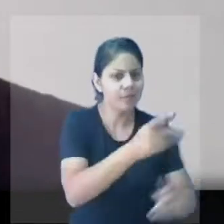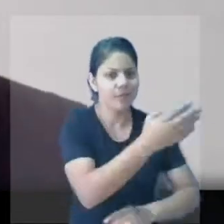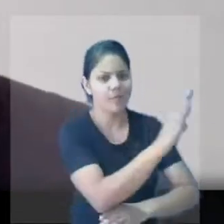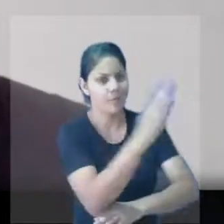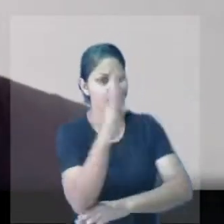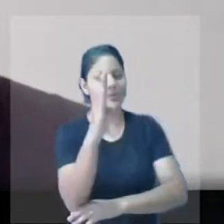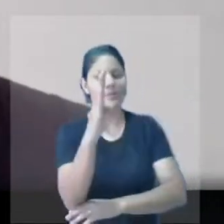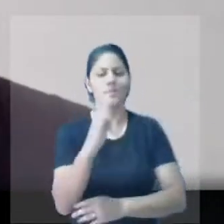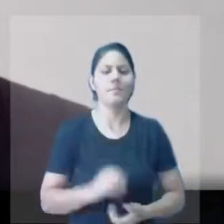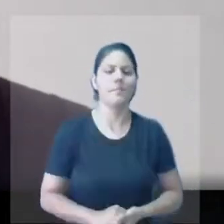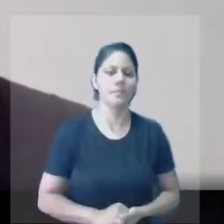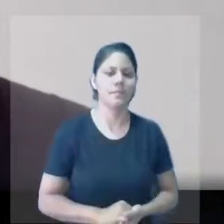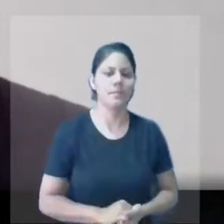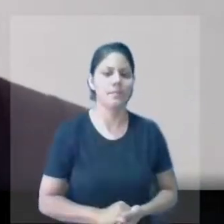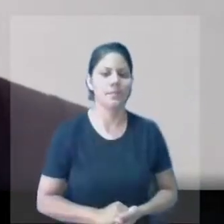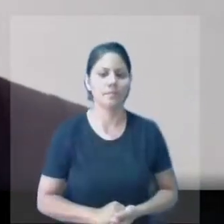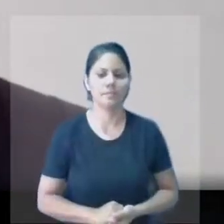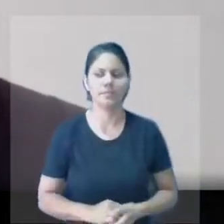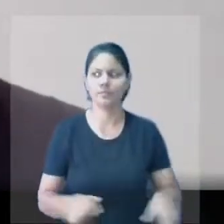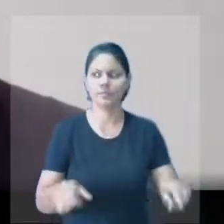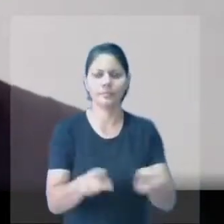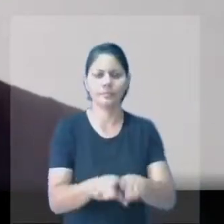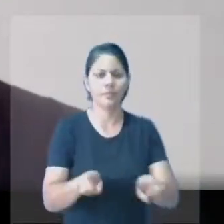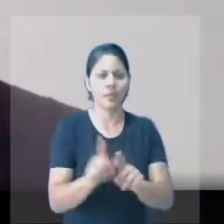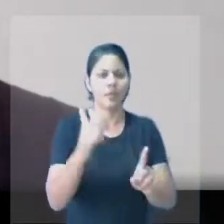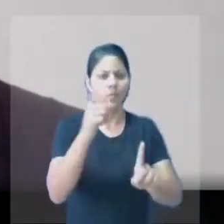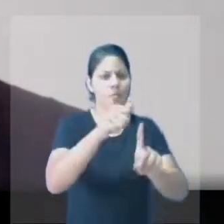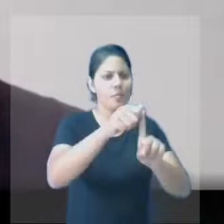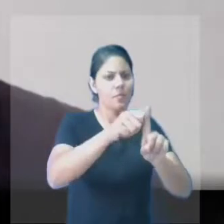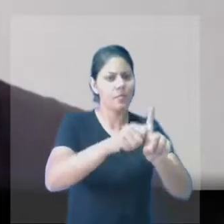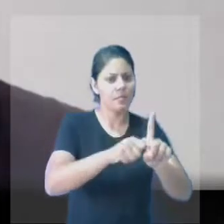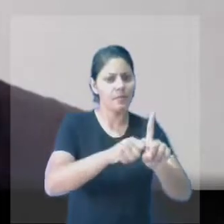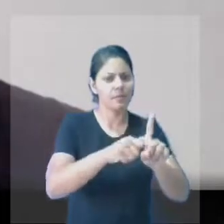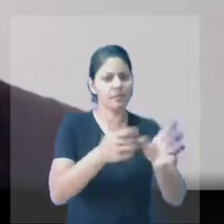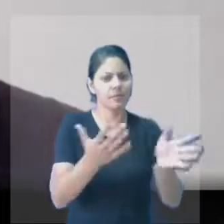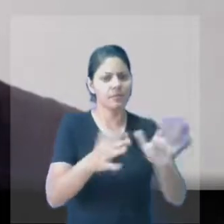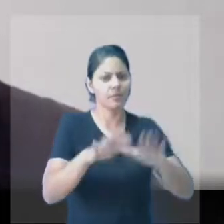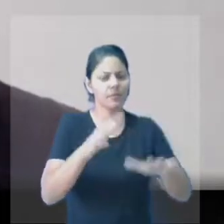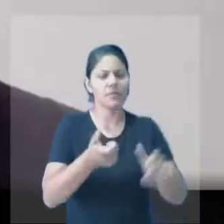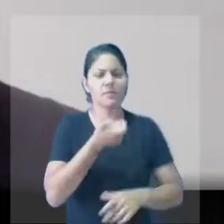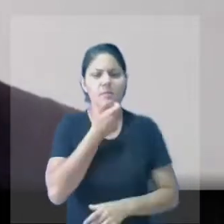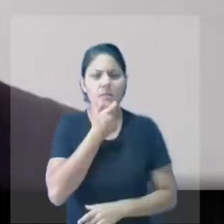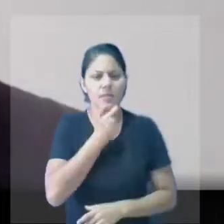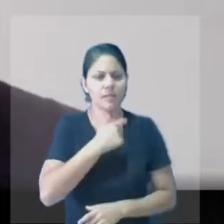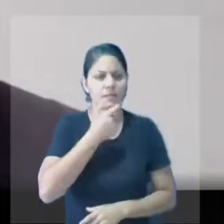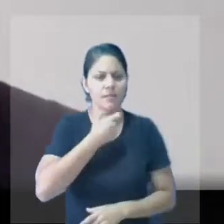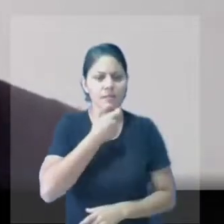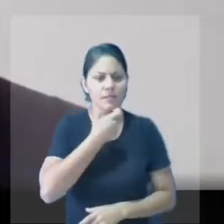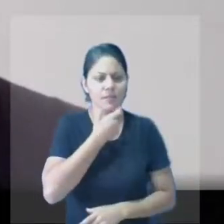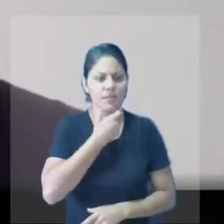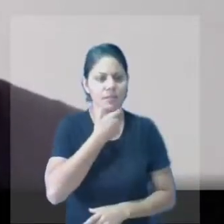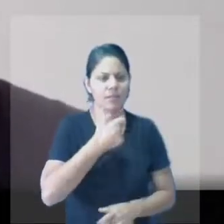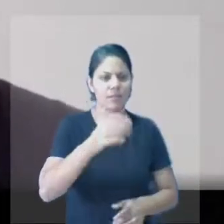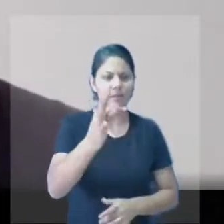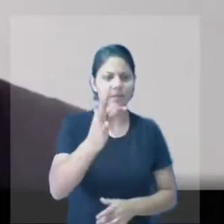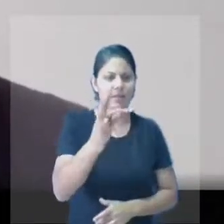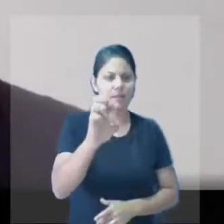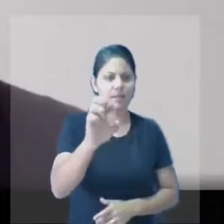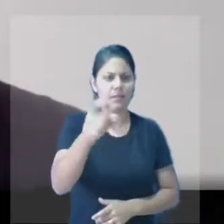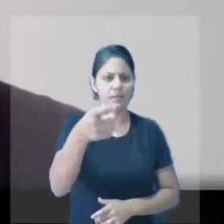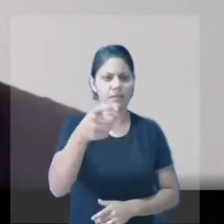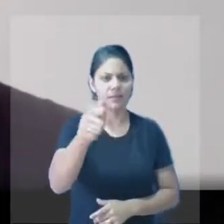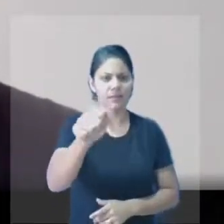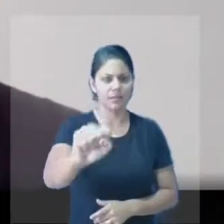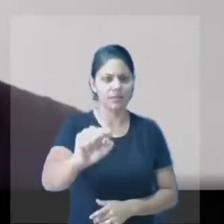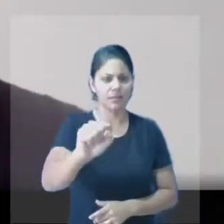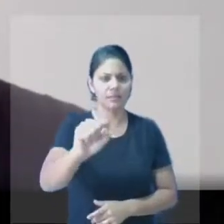né? Eu passei um mês, por exemplo, no Alamo College, lá nos Estados Unidos, na região do Texas, em São Francisco, em